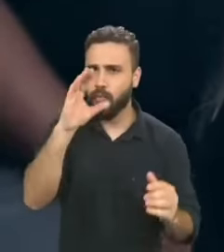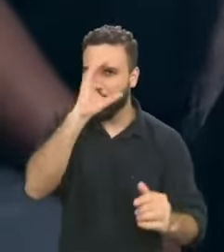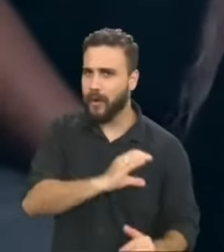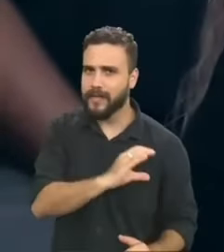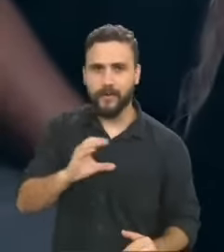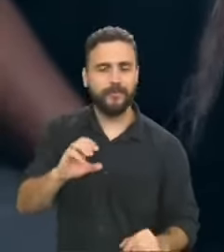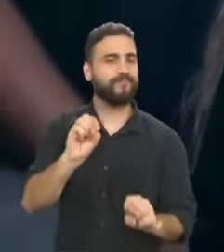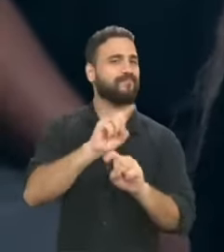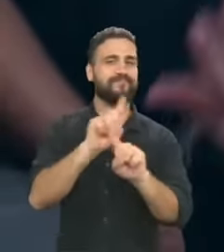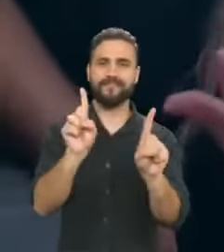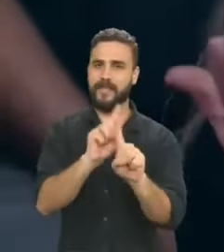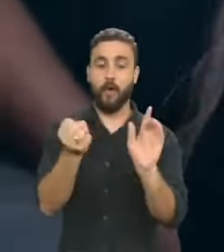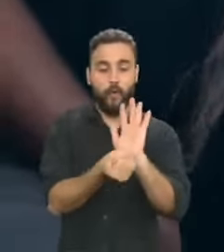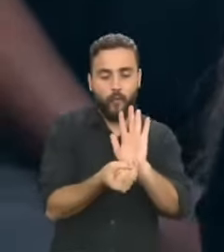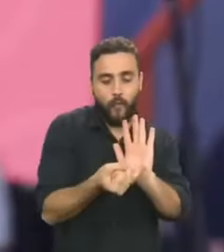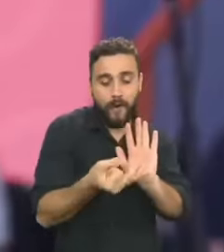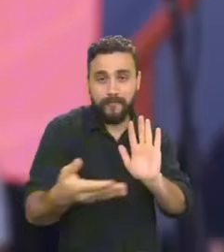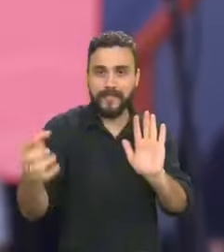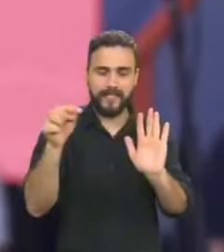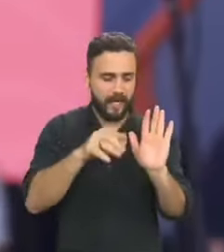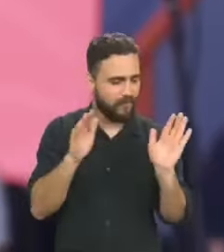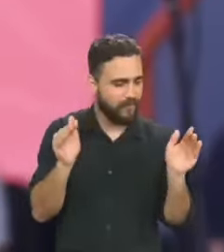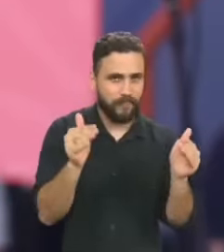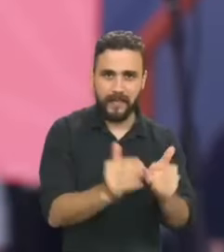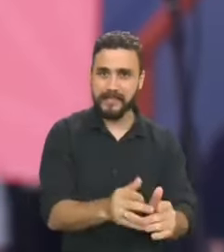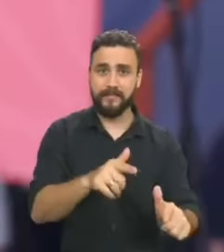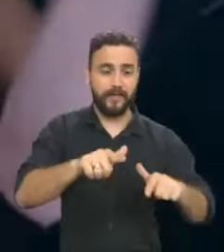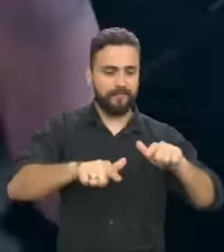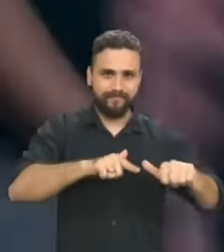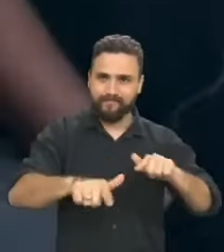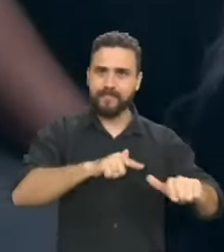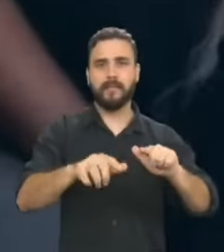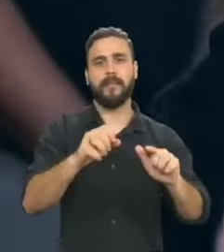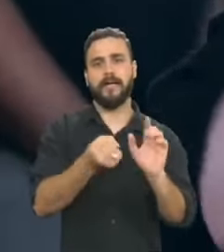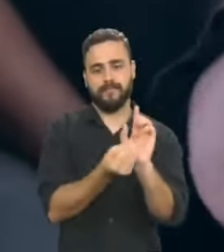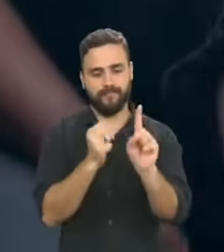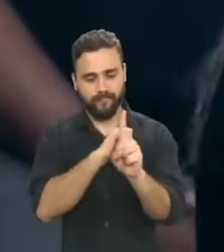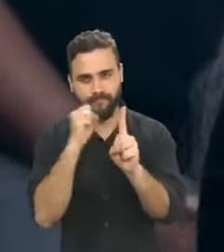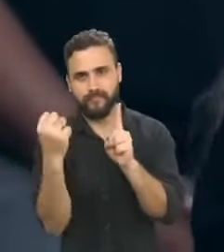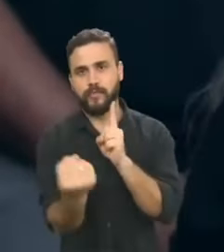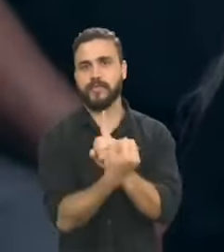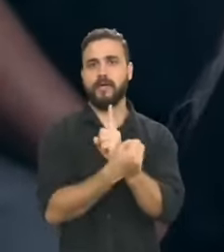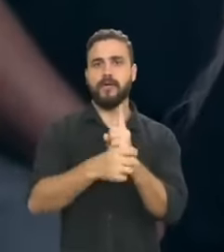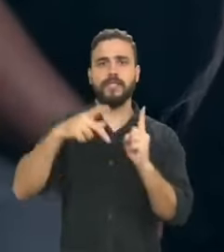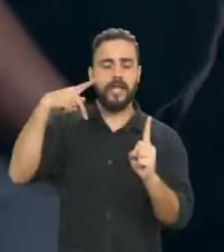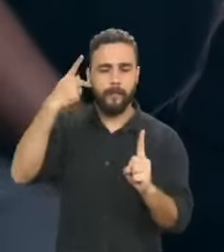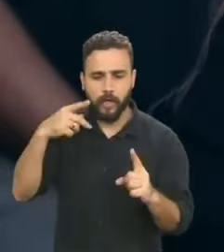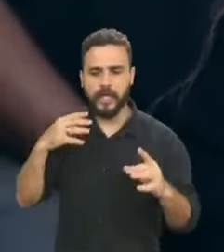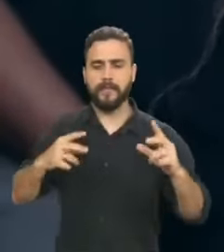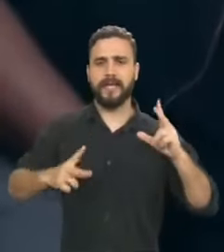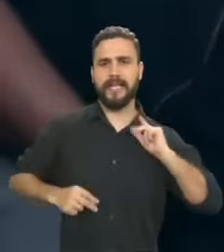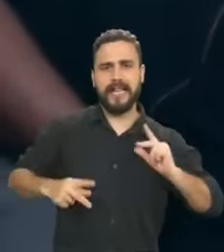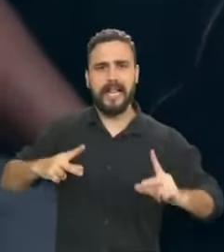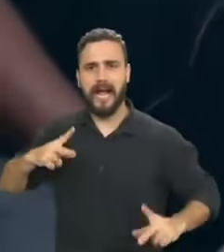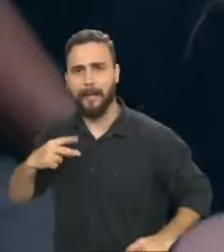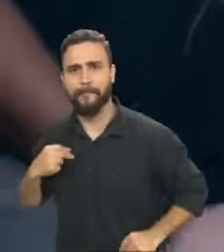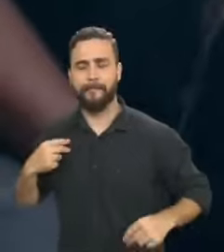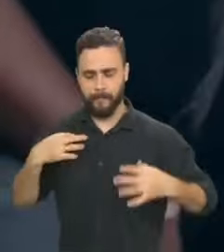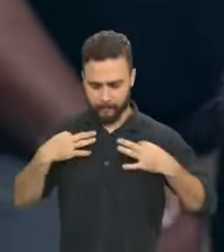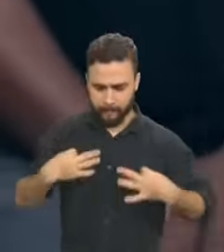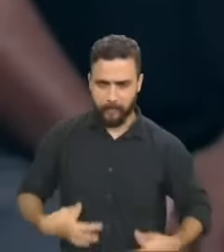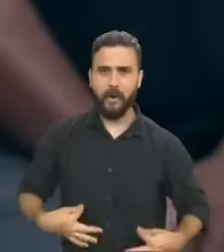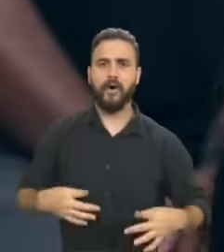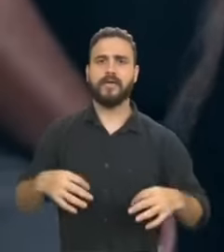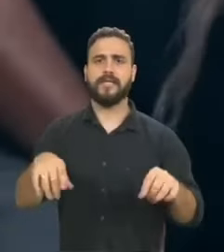o evangelho, é para todo mundo. Então, essa ideia de ver gente na moda, na política, no empreendimento. E quando Jesus mandou, ele